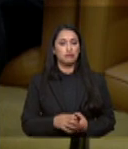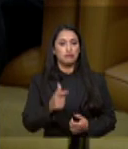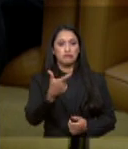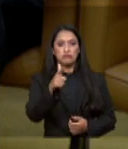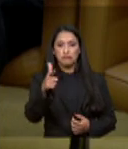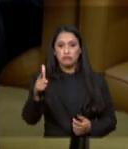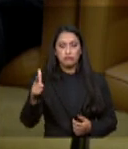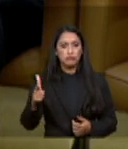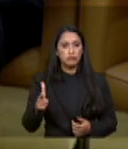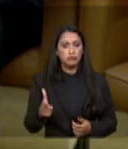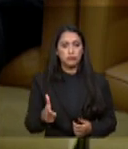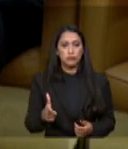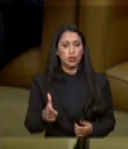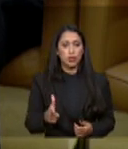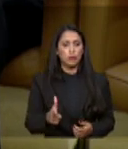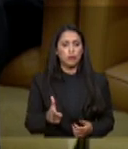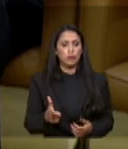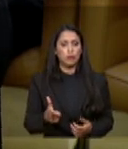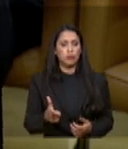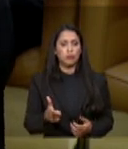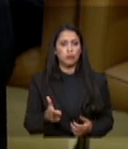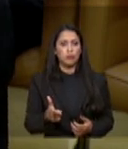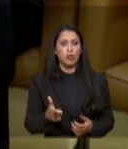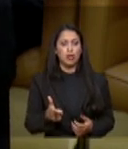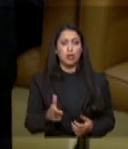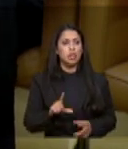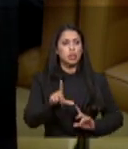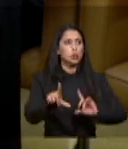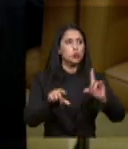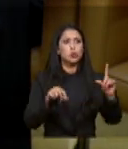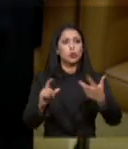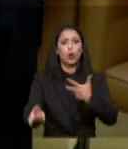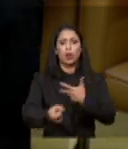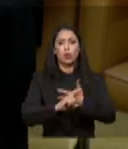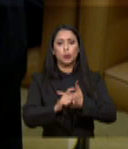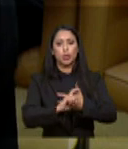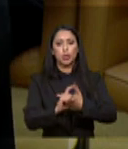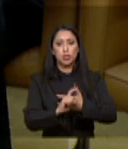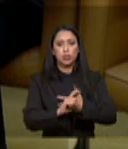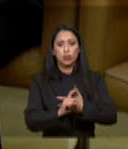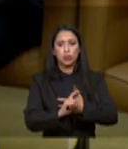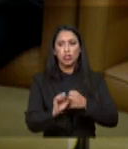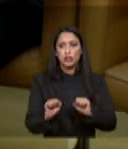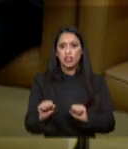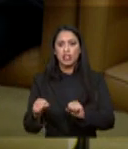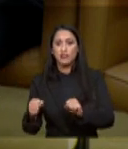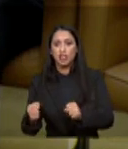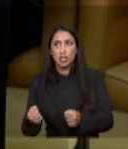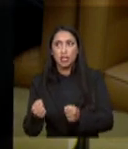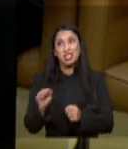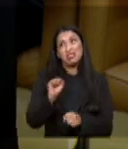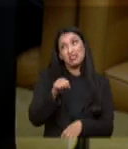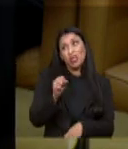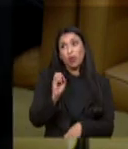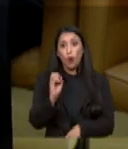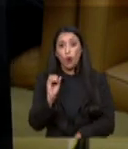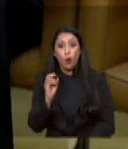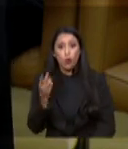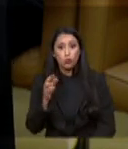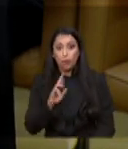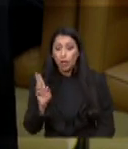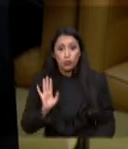conveniência e oportunidade. Não há escolha do Poder Executivo Federal de defender ou não a Amazônia, portanto,